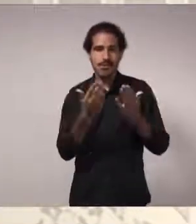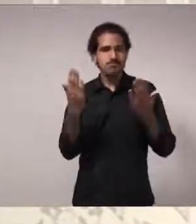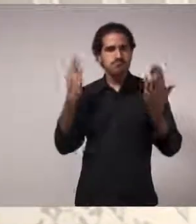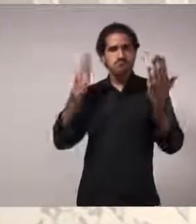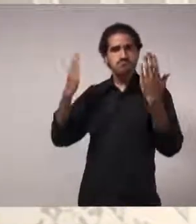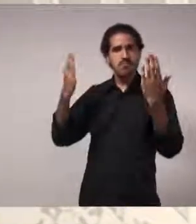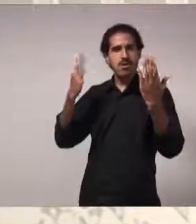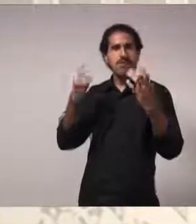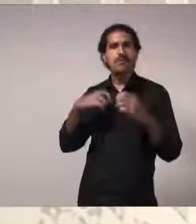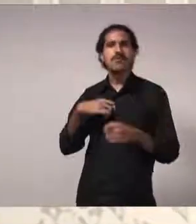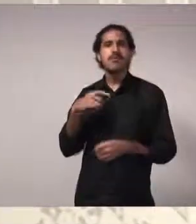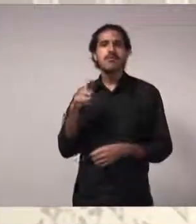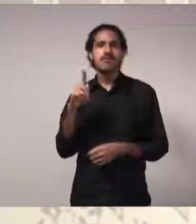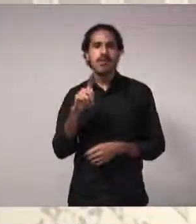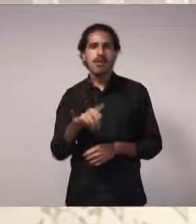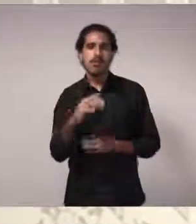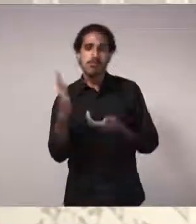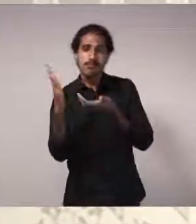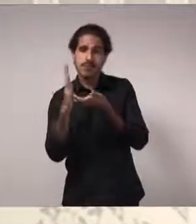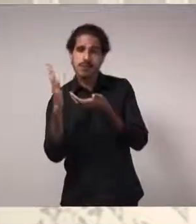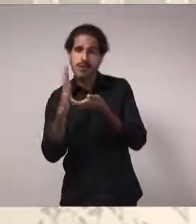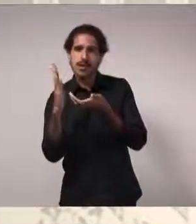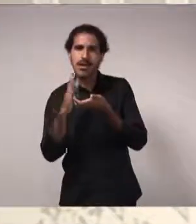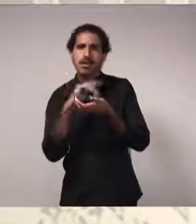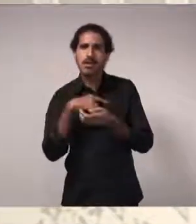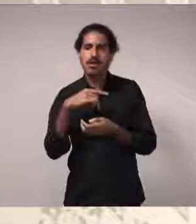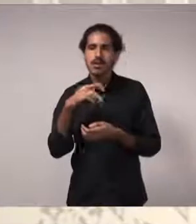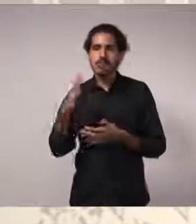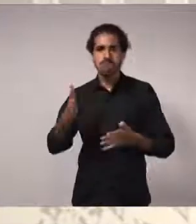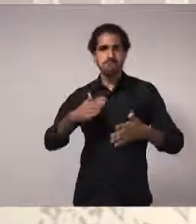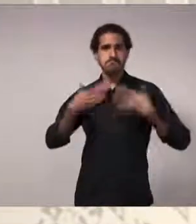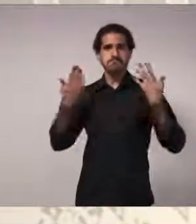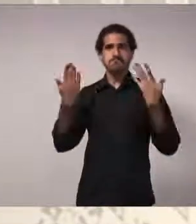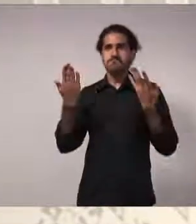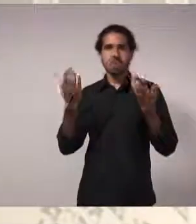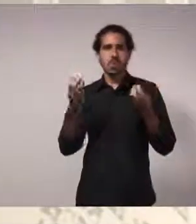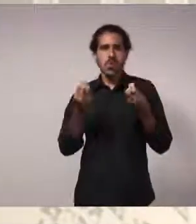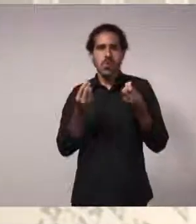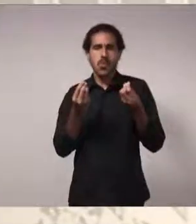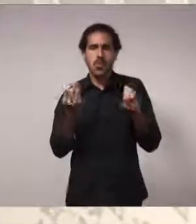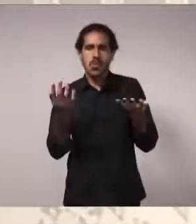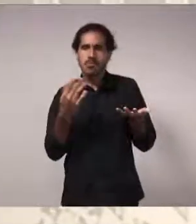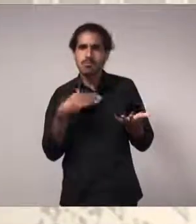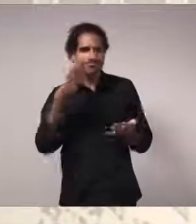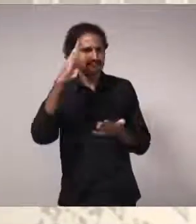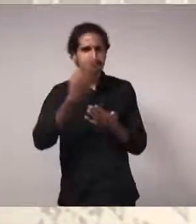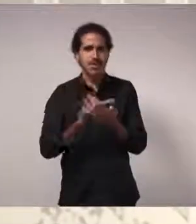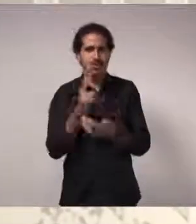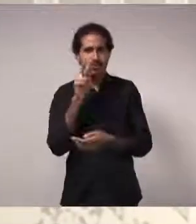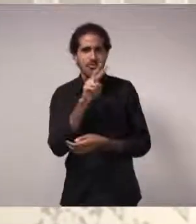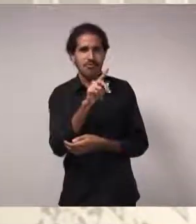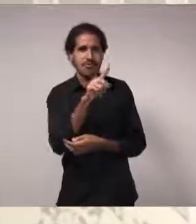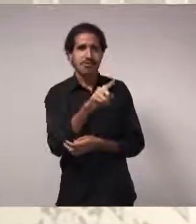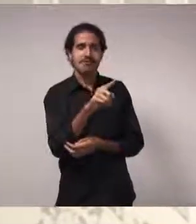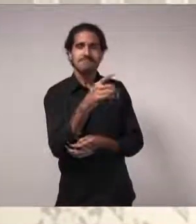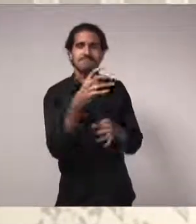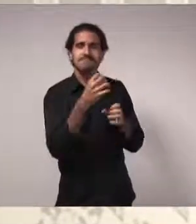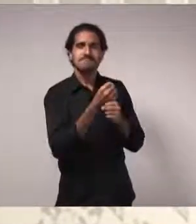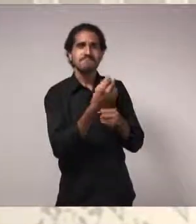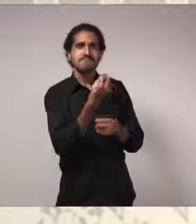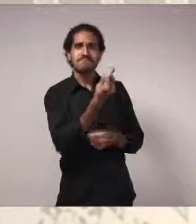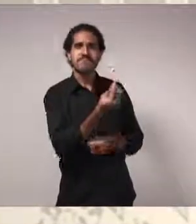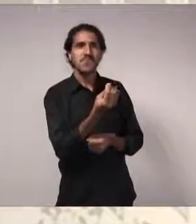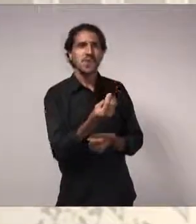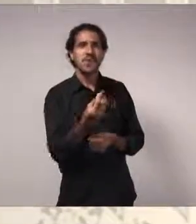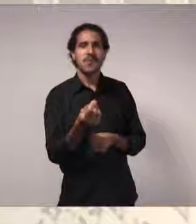essas medições lá na Câmara, ele ficou impressionado. Ele mesmo fala, eu não acreditei quando eu vi isso. Né? Então, com o sistema de